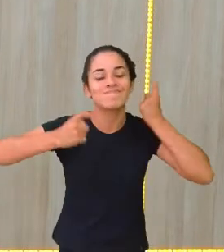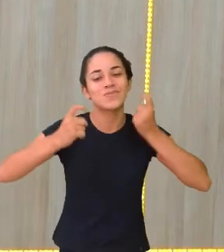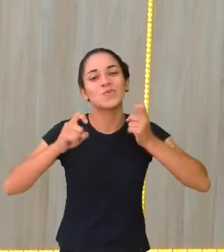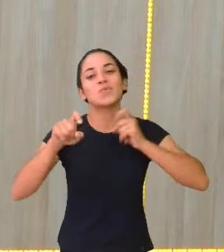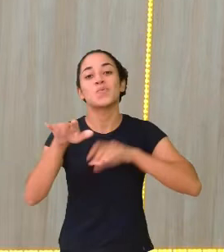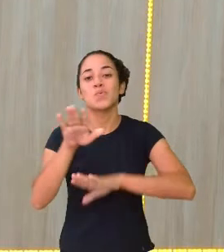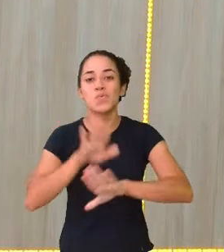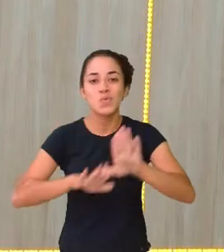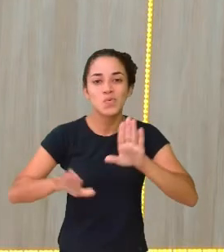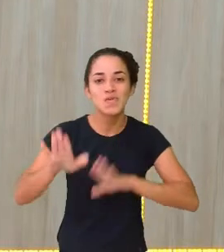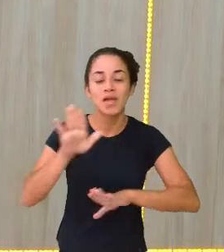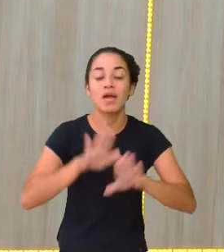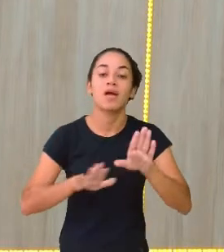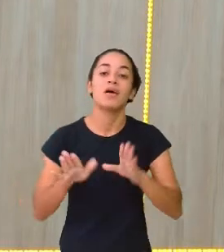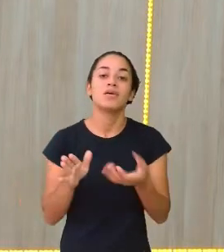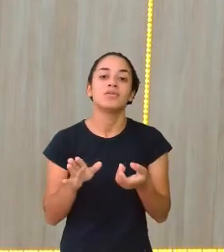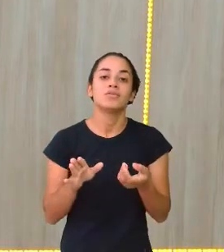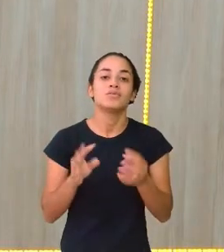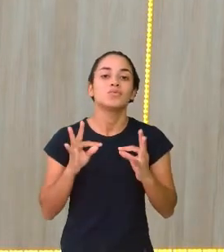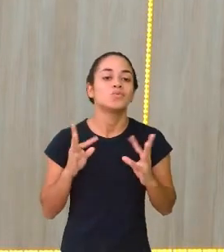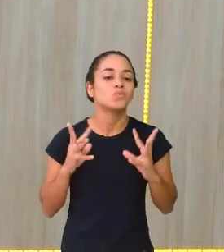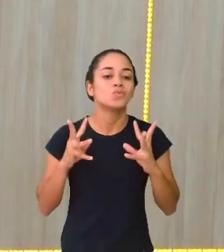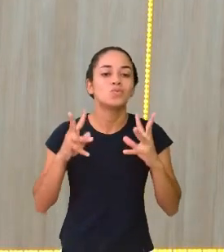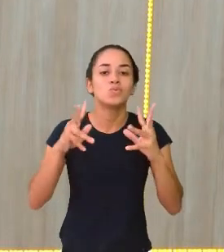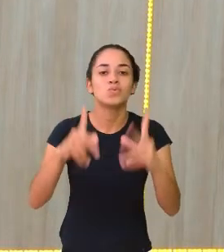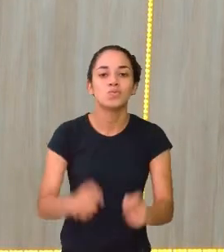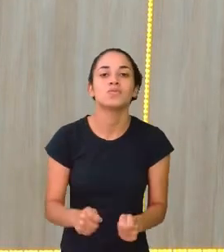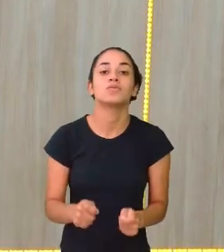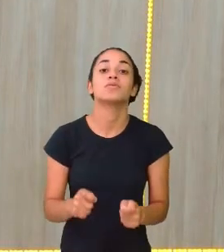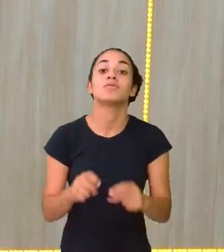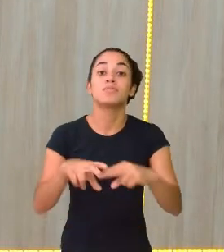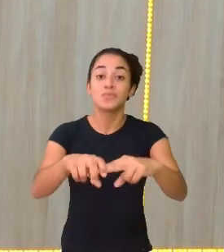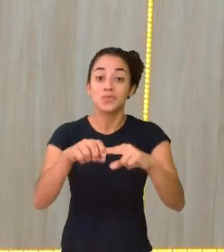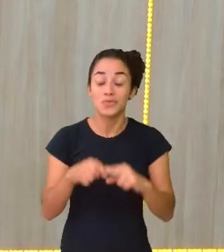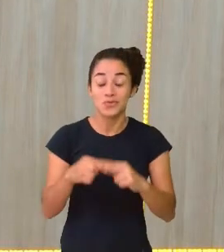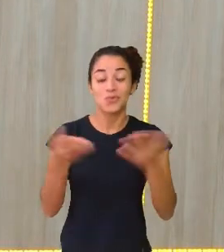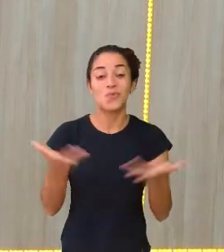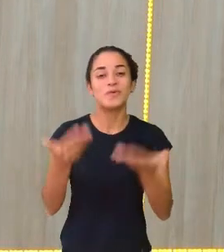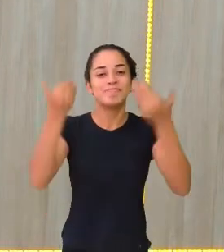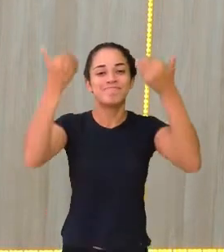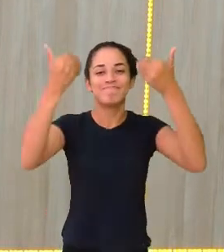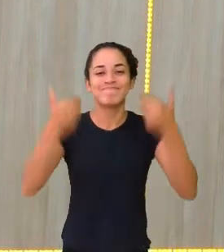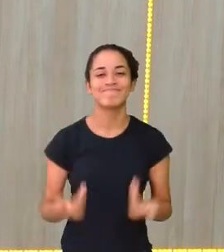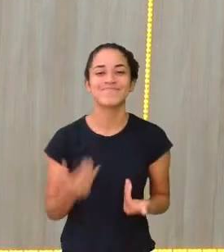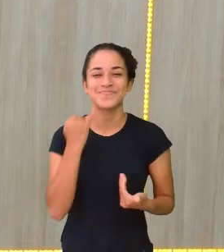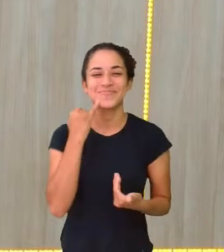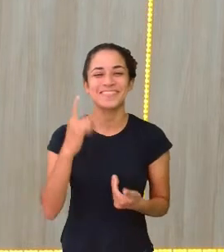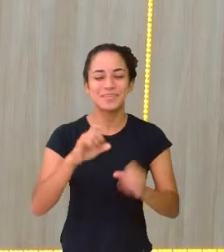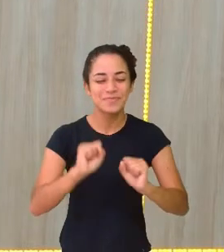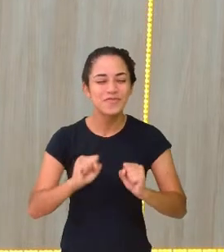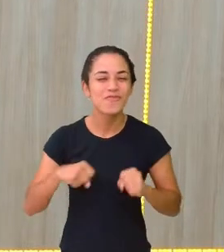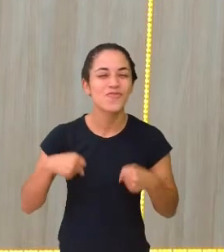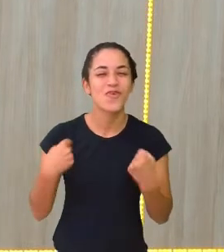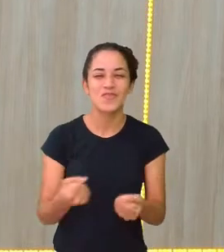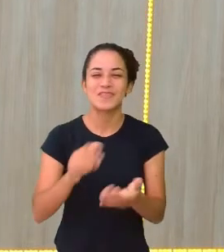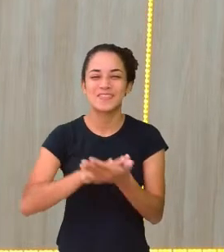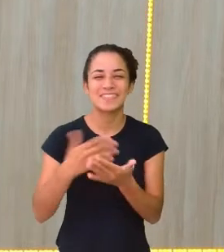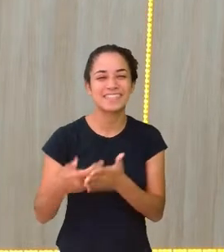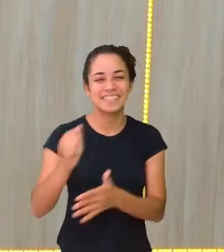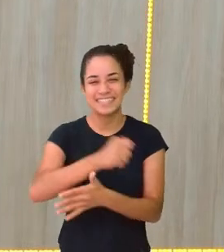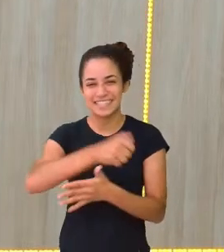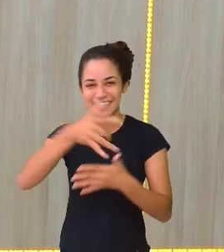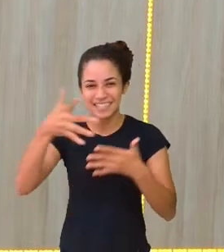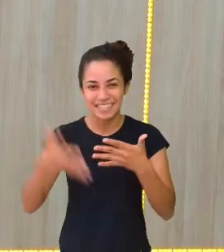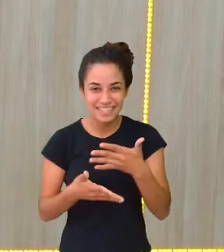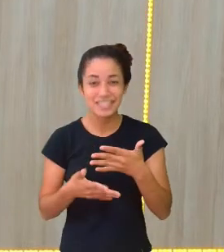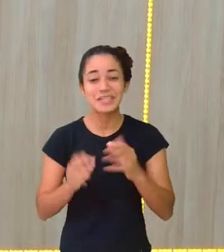cuidado que a nossa escola tem com todos. E para isso a gente conta com Ingrid hoje, se esforçando aí na língua brasileira de sinais,